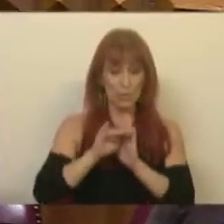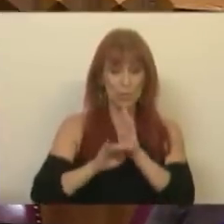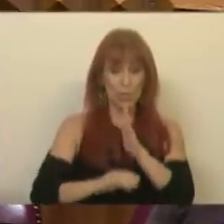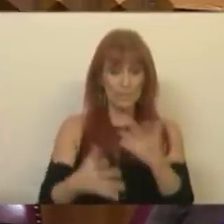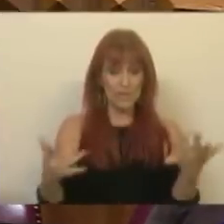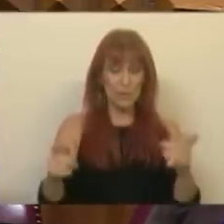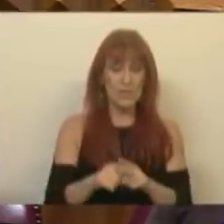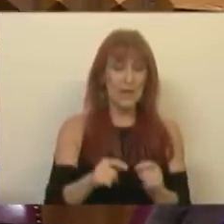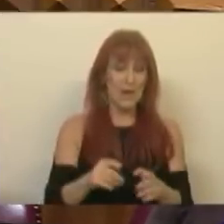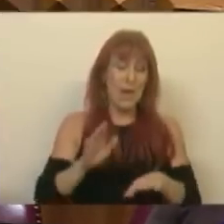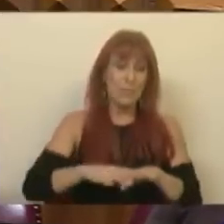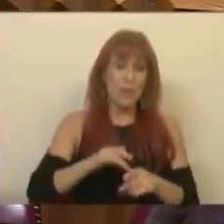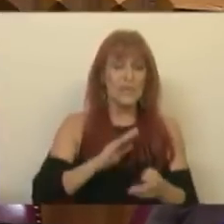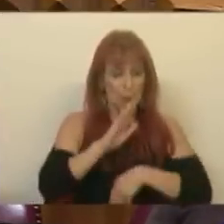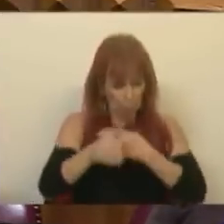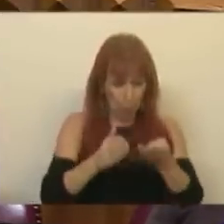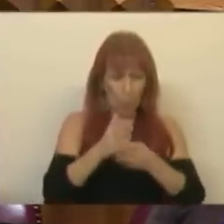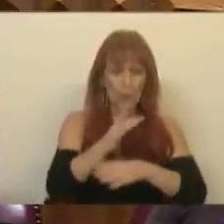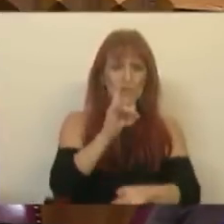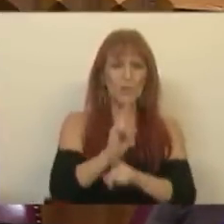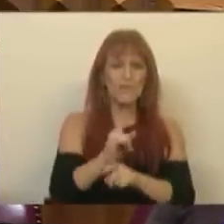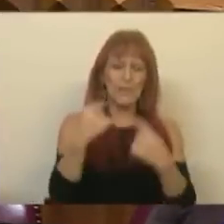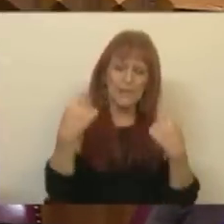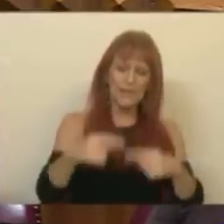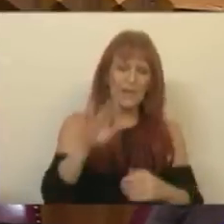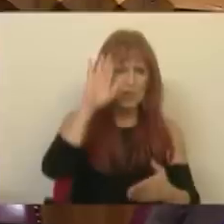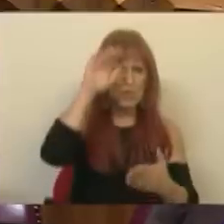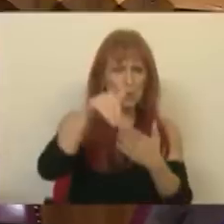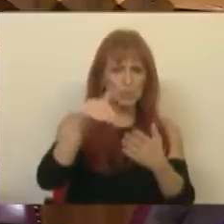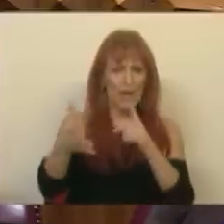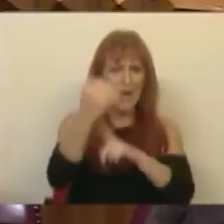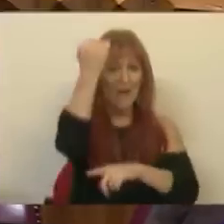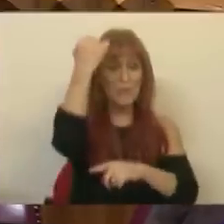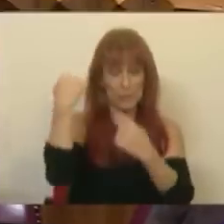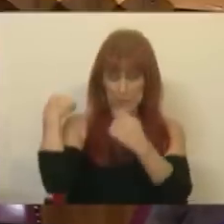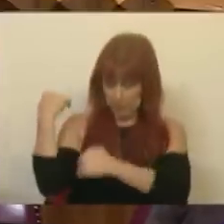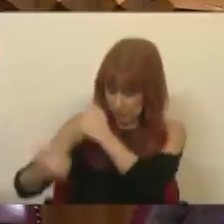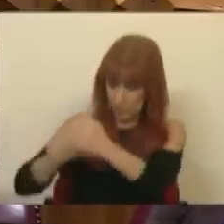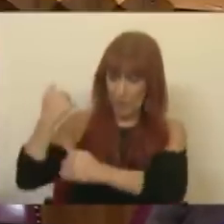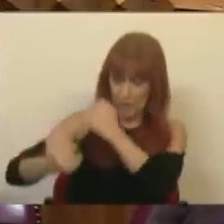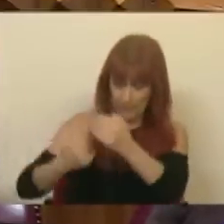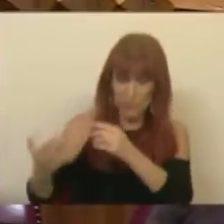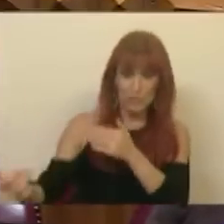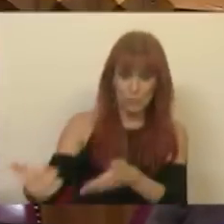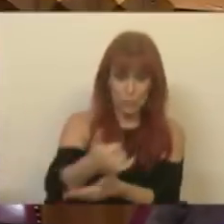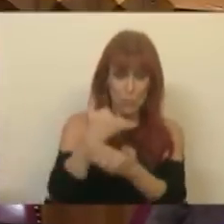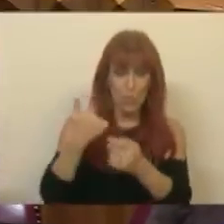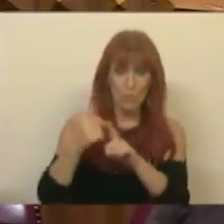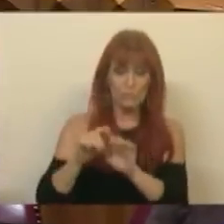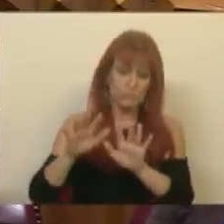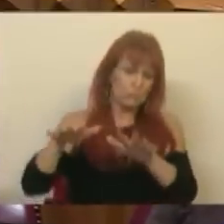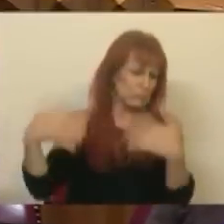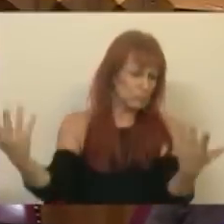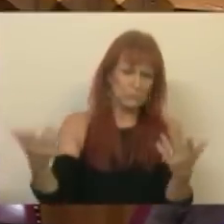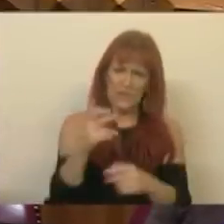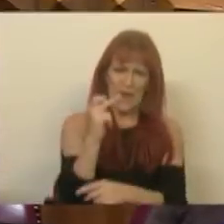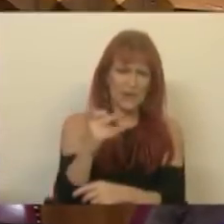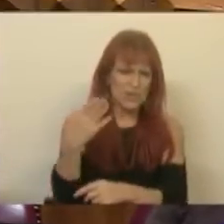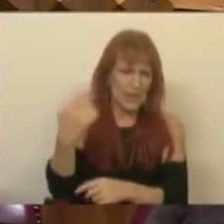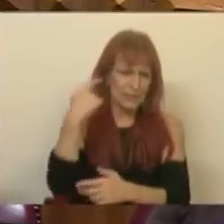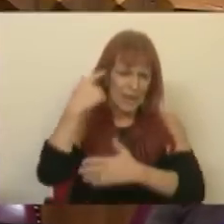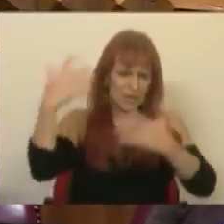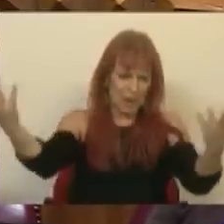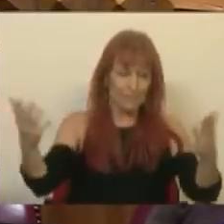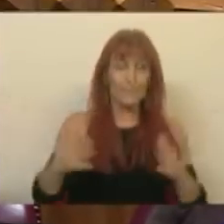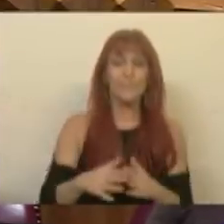e em grande medida para continuar ou obter os resultados que temos vindo a colher ao fim de sete anos